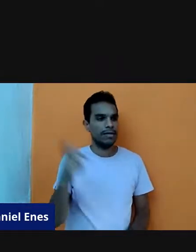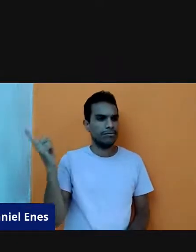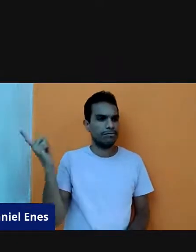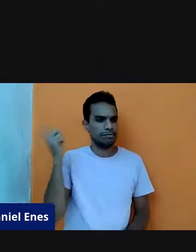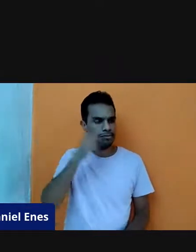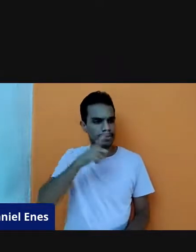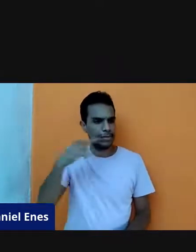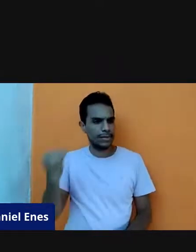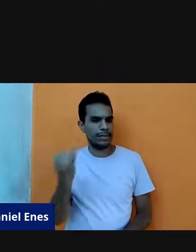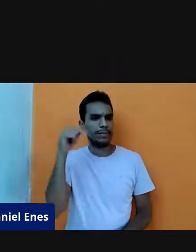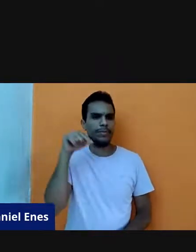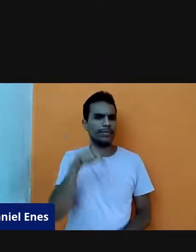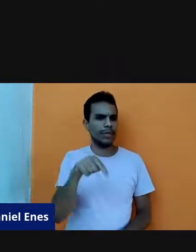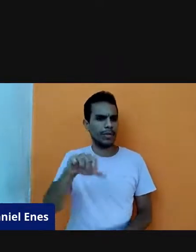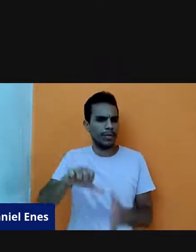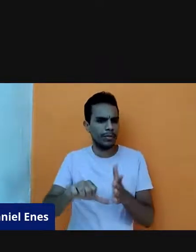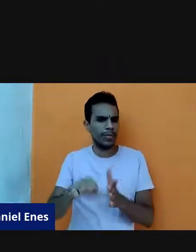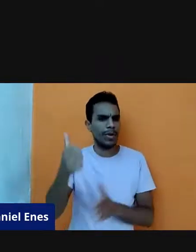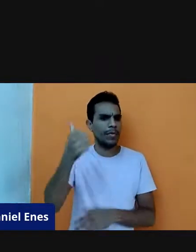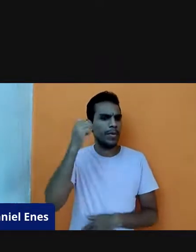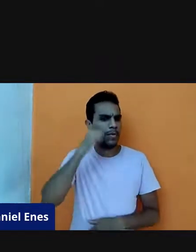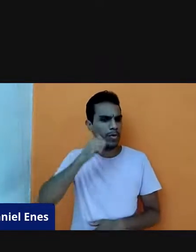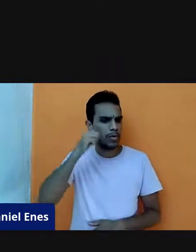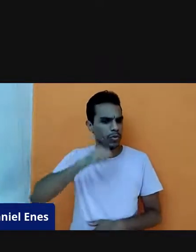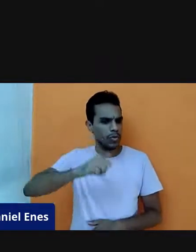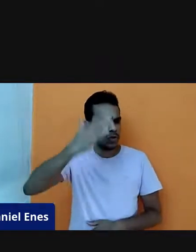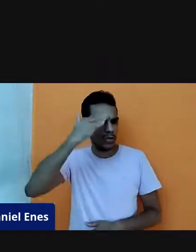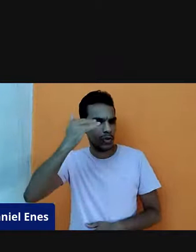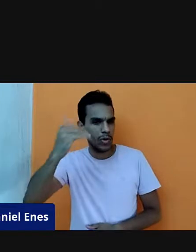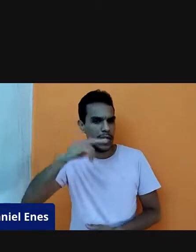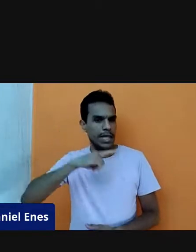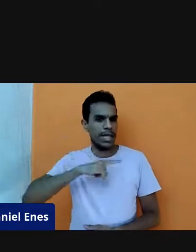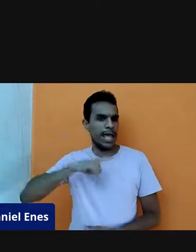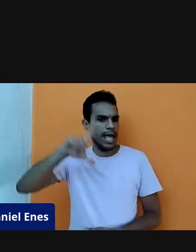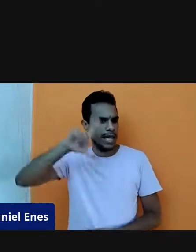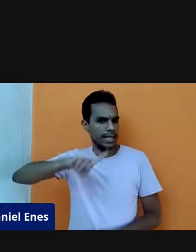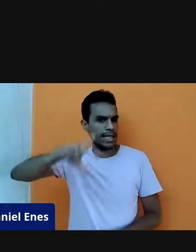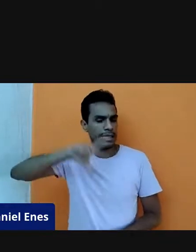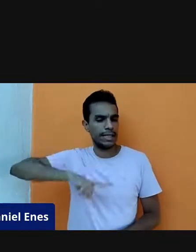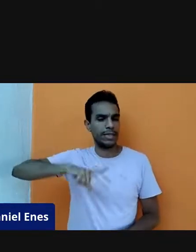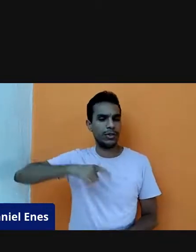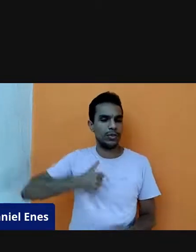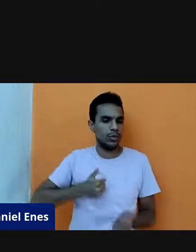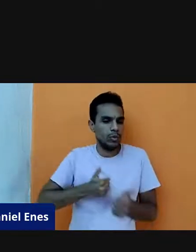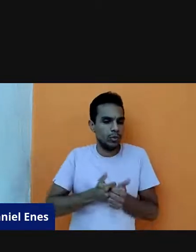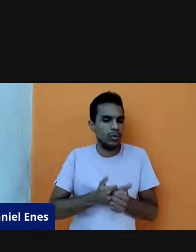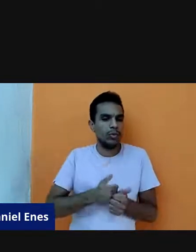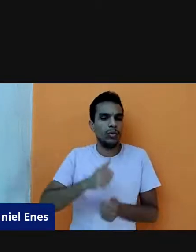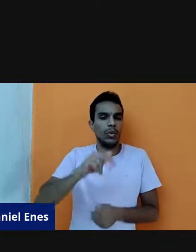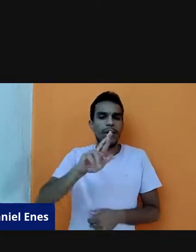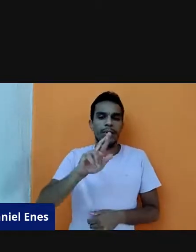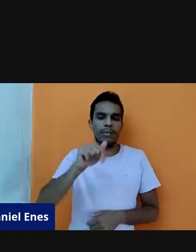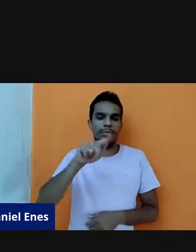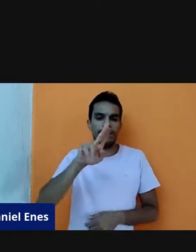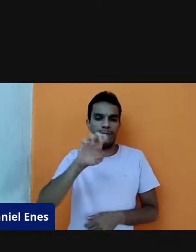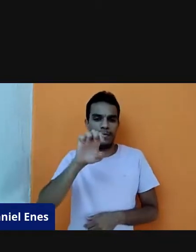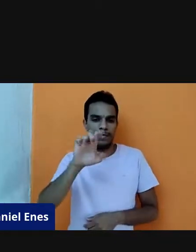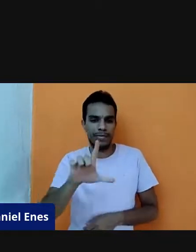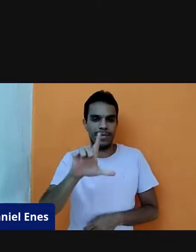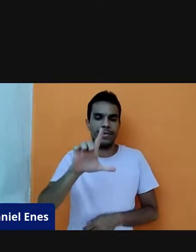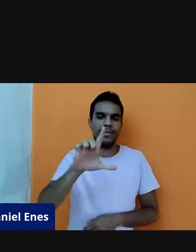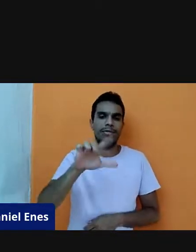das primeiras mulheres a ganhar notoriedade na literatura, né? Ao lado de Raquel de Queiroz e de Cecília